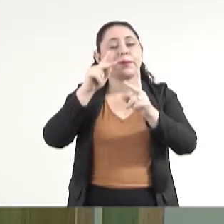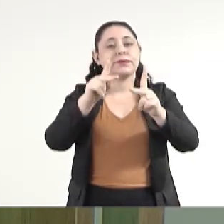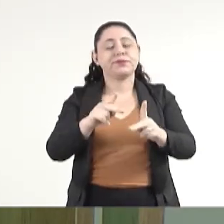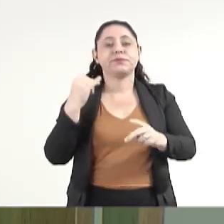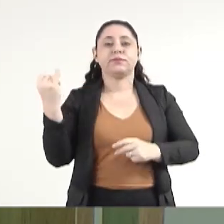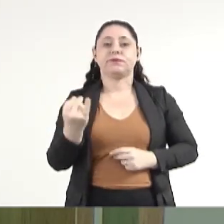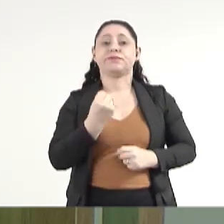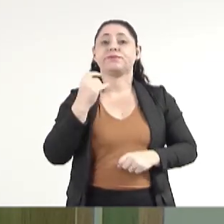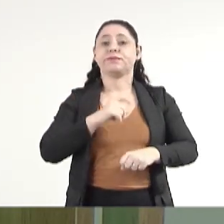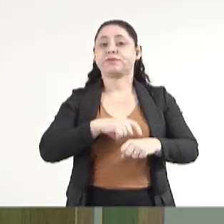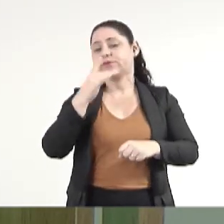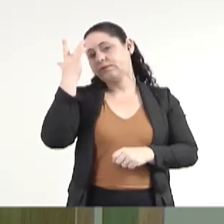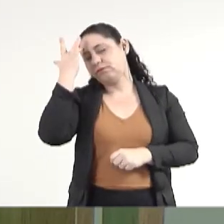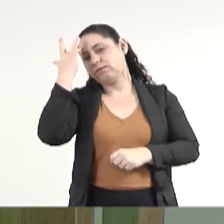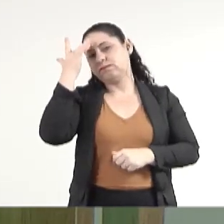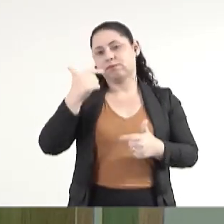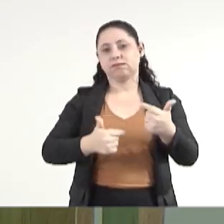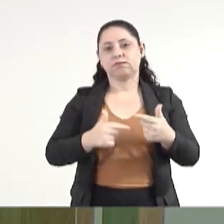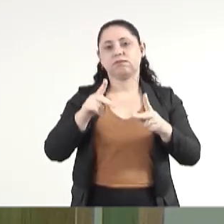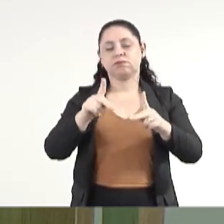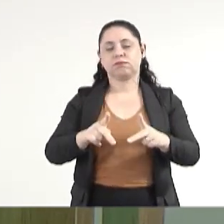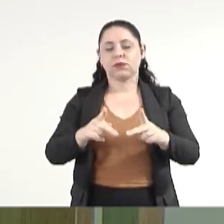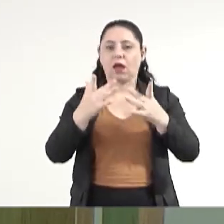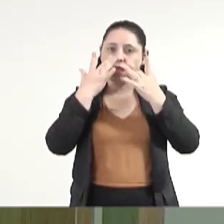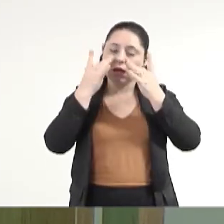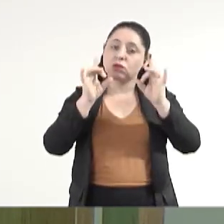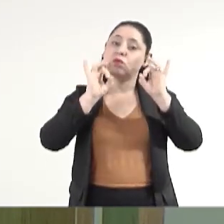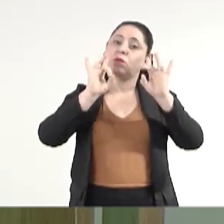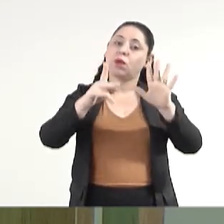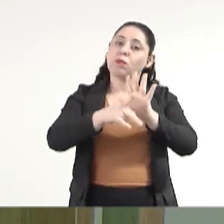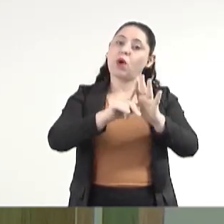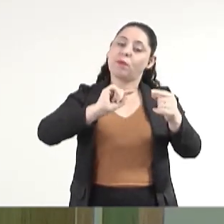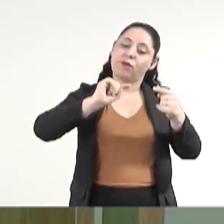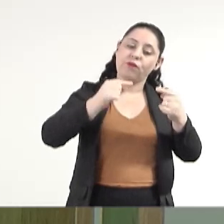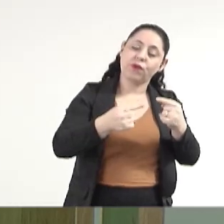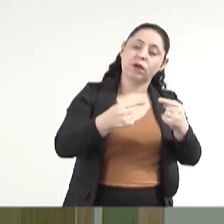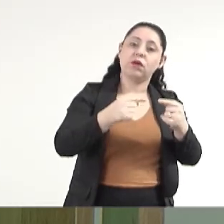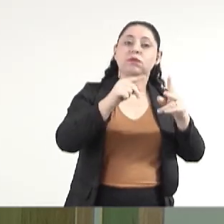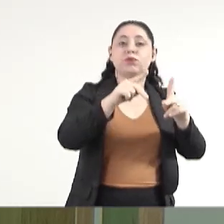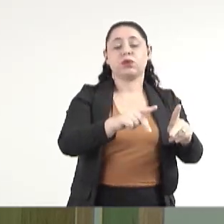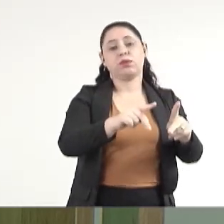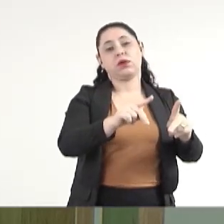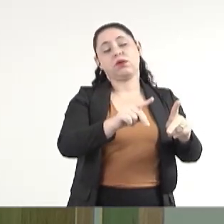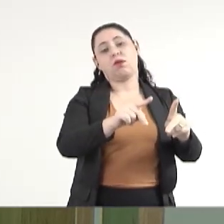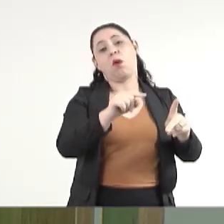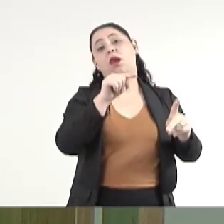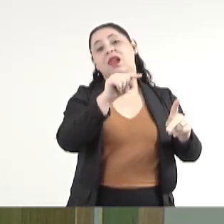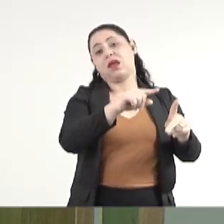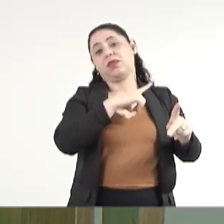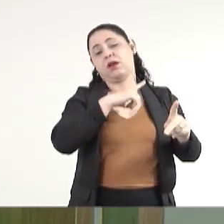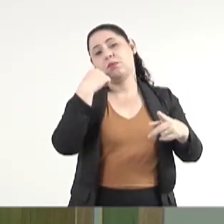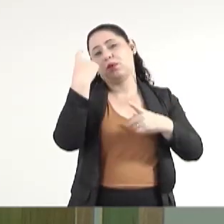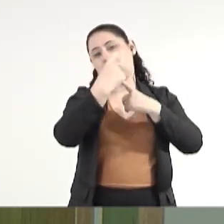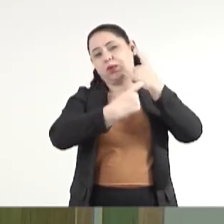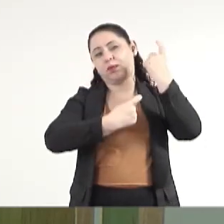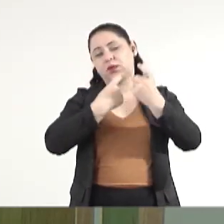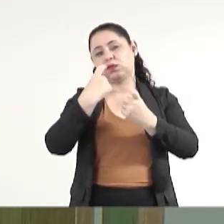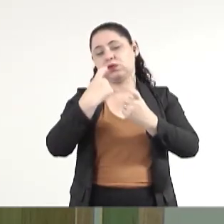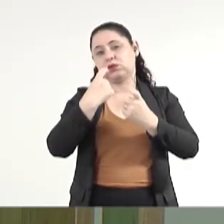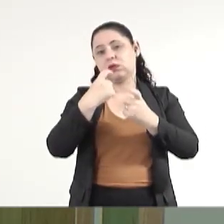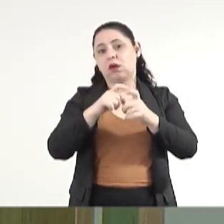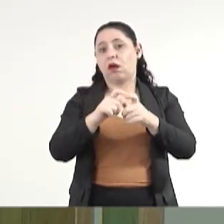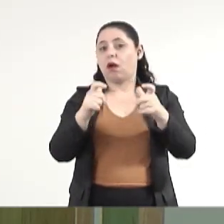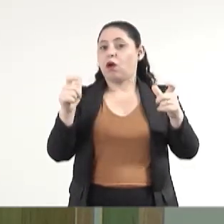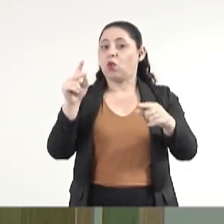momento importante para a gente pensar políticas públicas de atenção especial para a população, mas uma população que tem uma preocupação